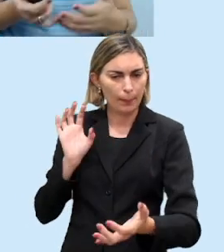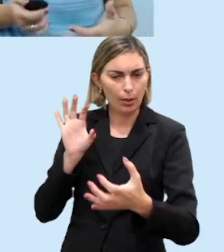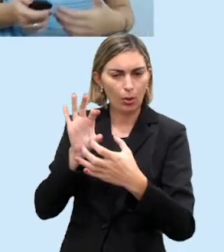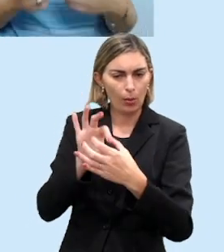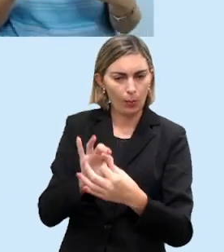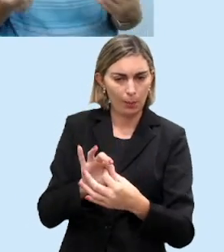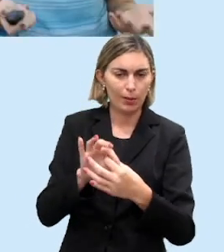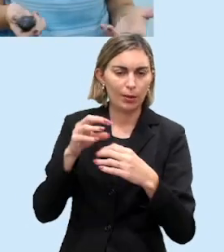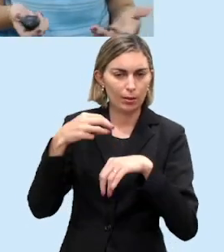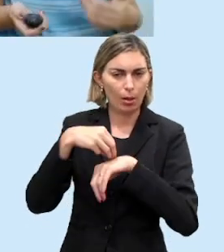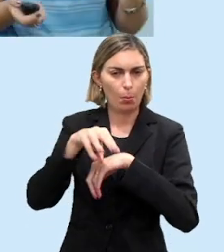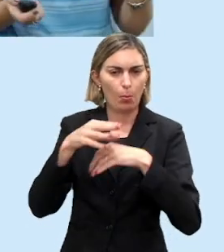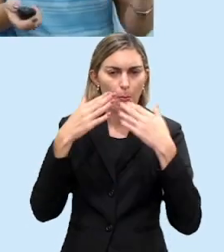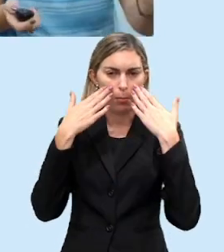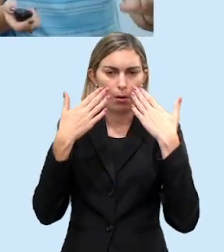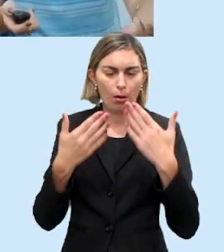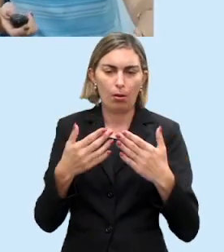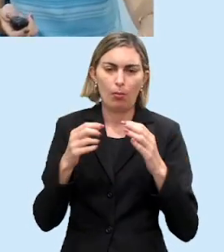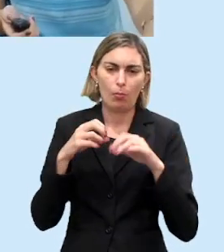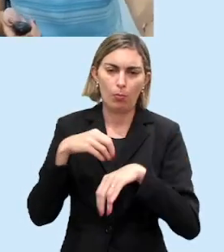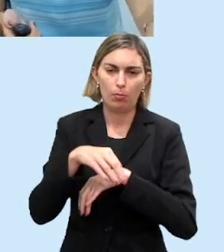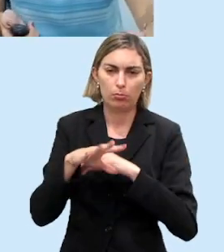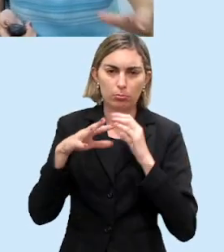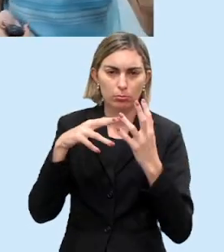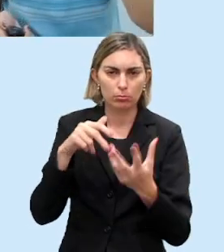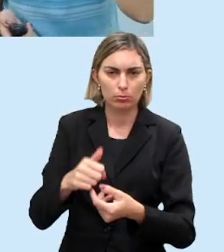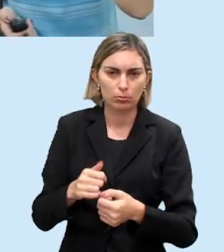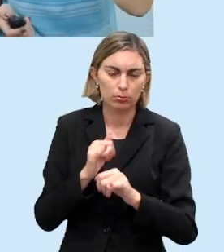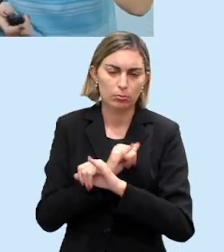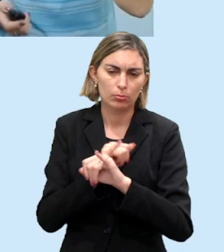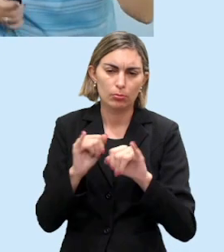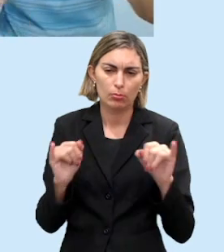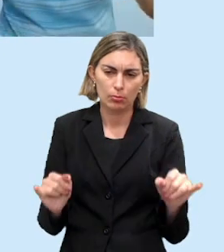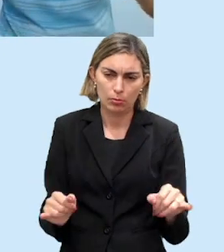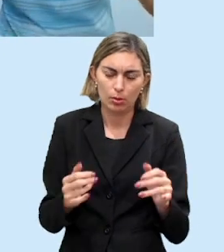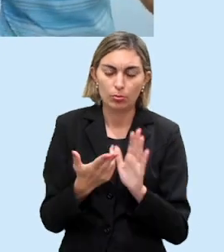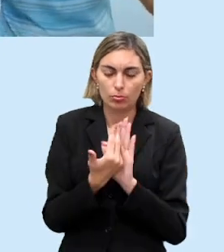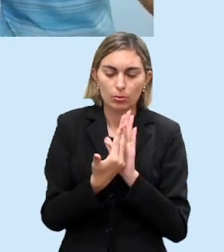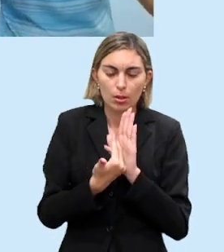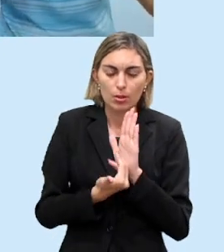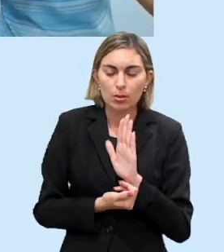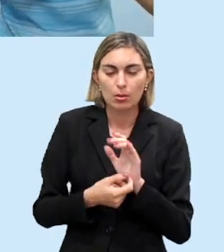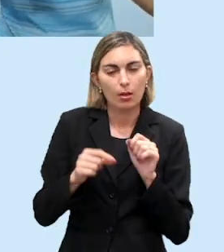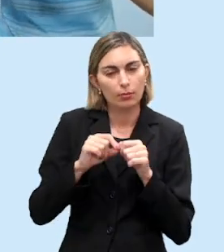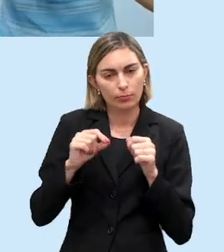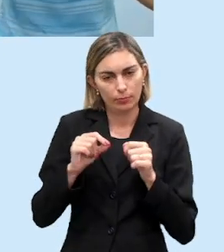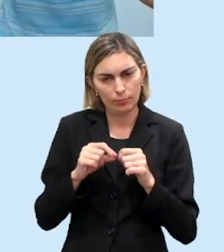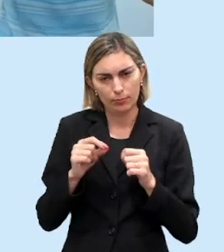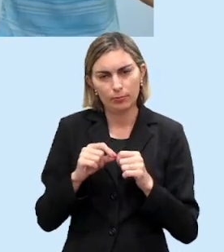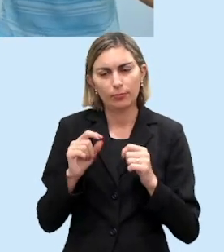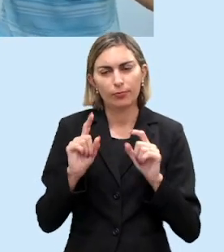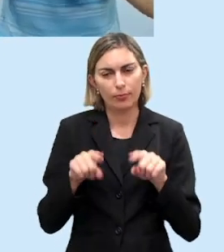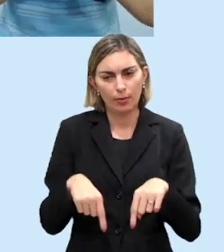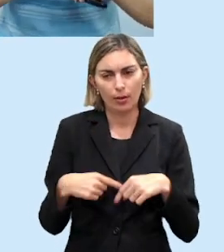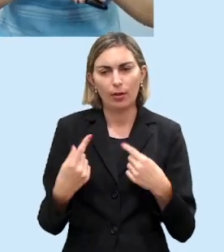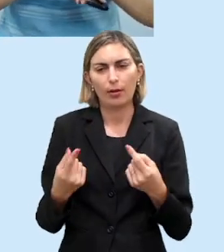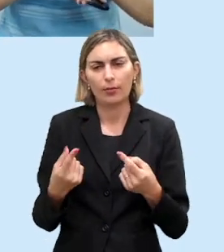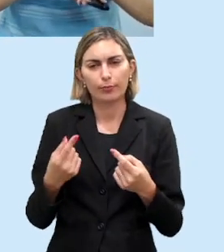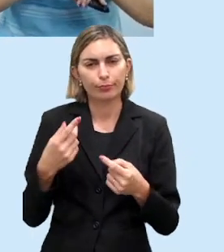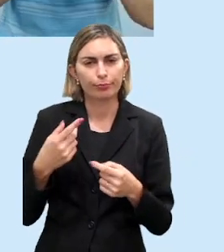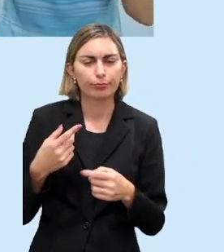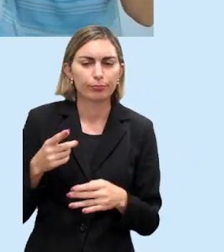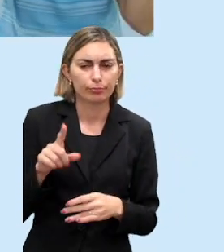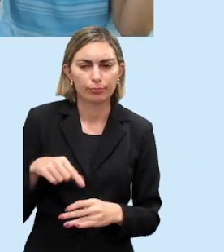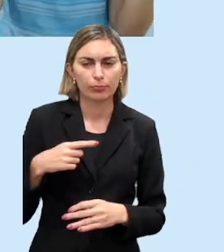essa mensagem e com esse comunicado. Então, o design, o que ele faz, não é uma espécie